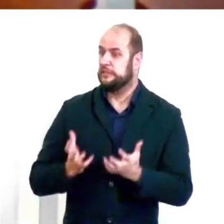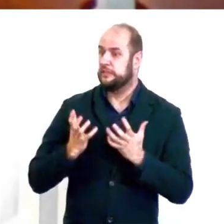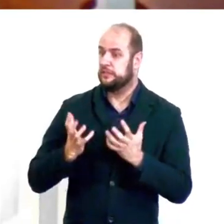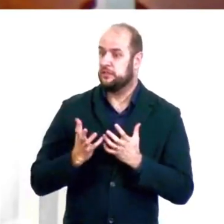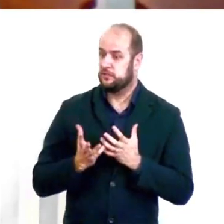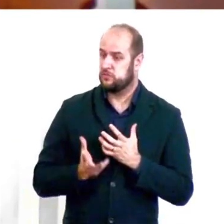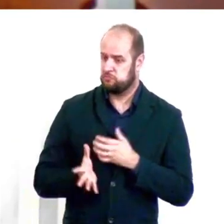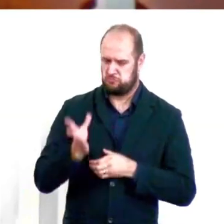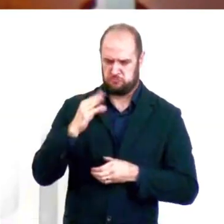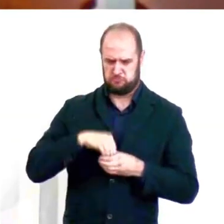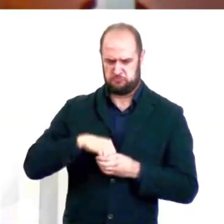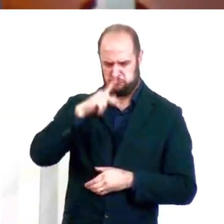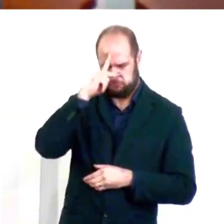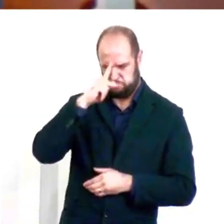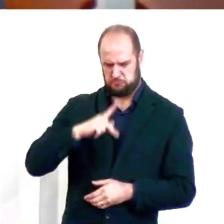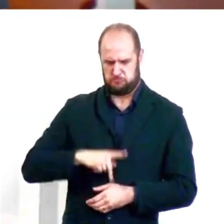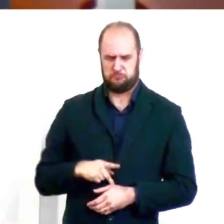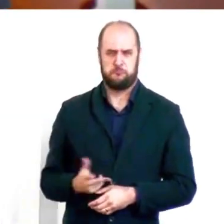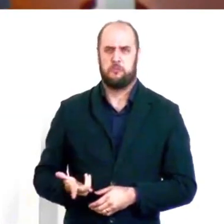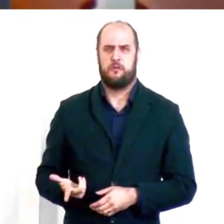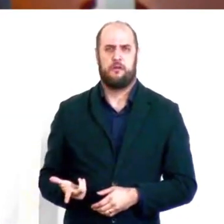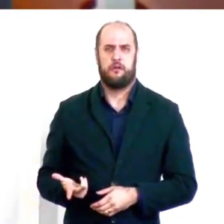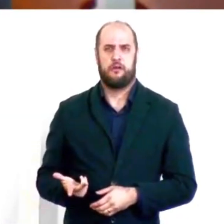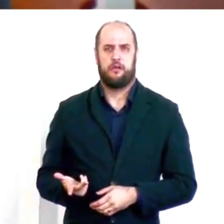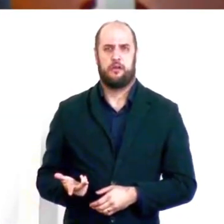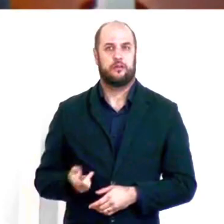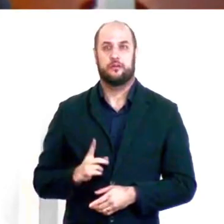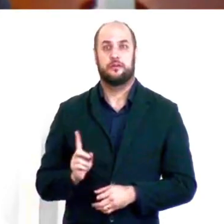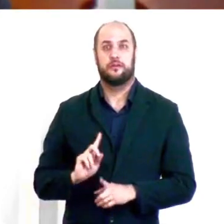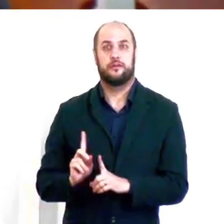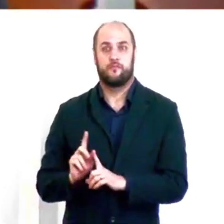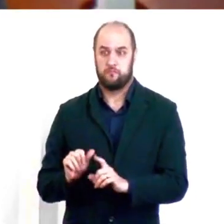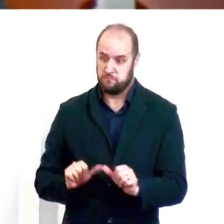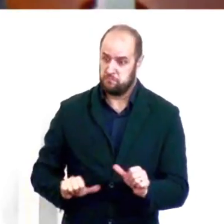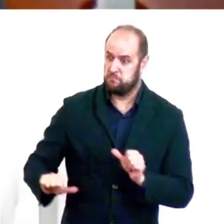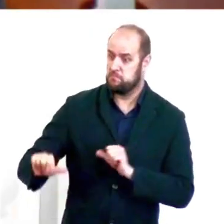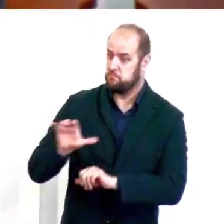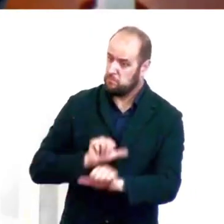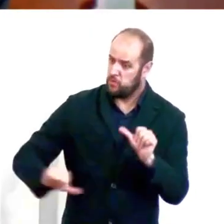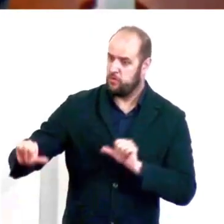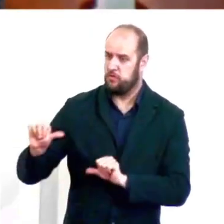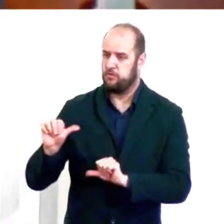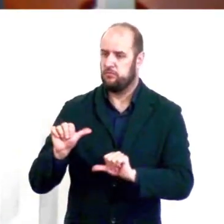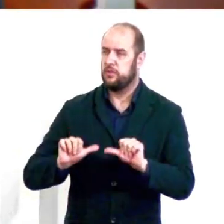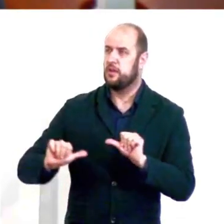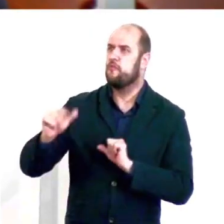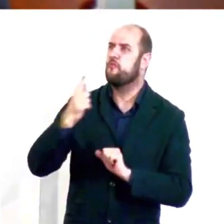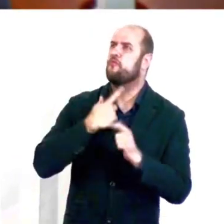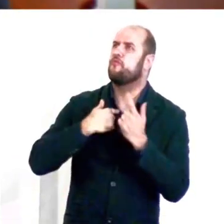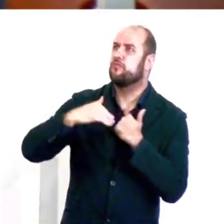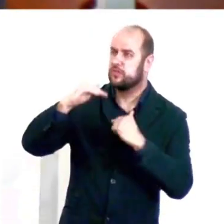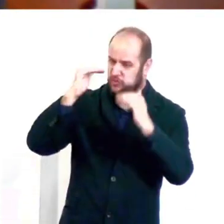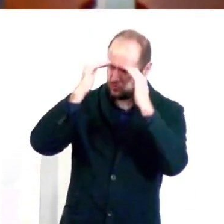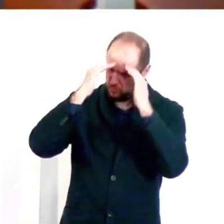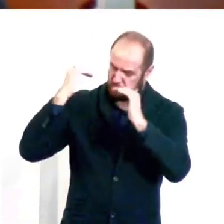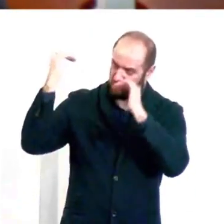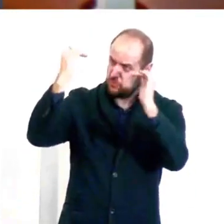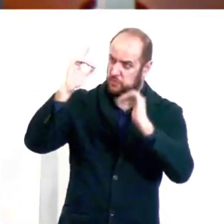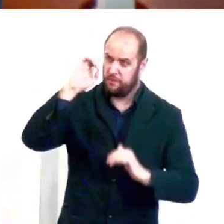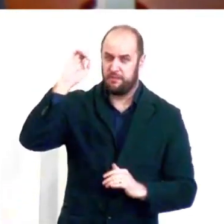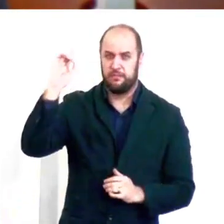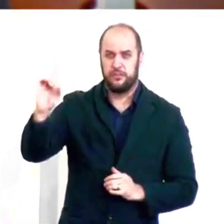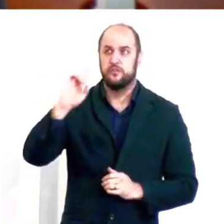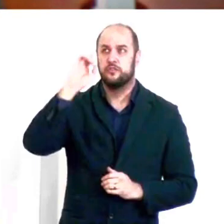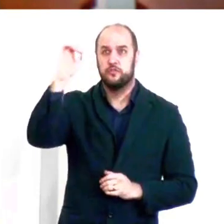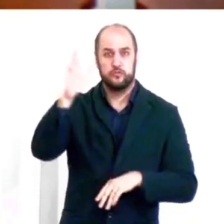do meu egoísmo, dentro do meu orgulho, mas dentro da vontade santa e soberana do Deus que me chamou para viver a